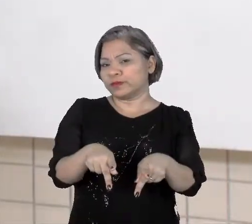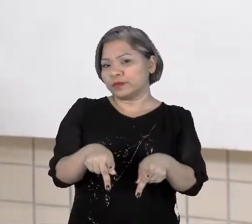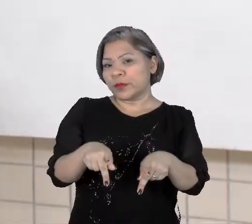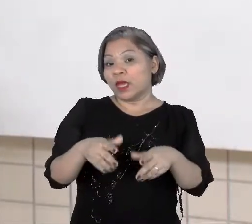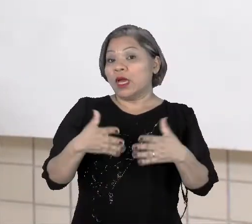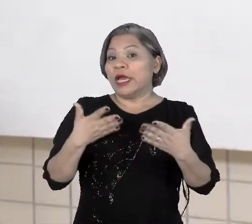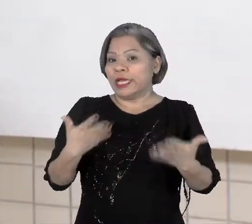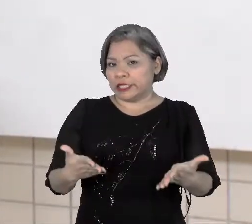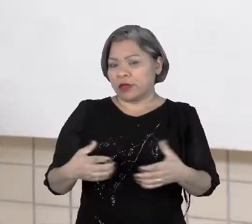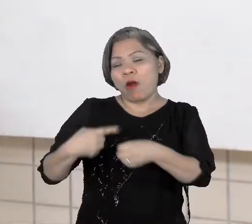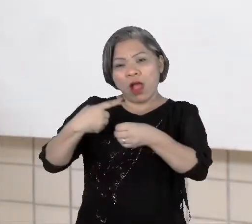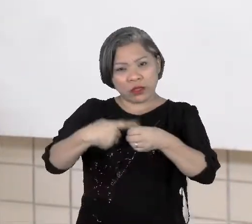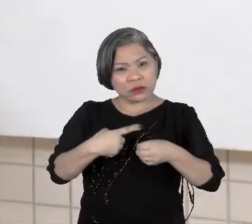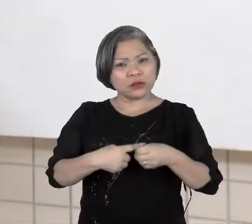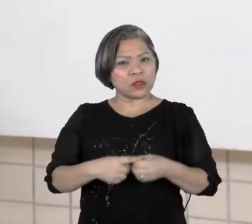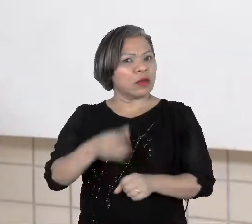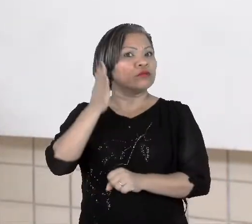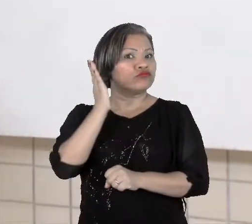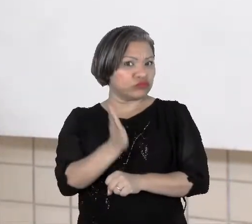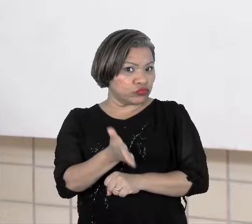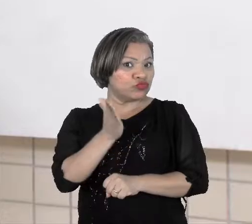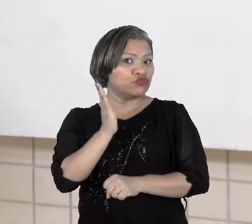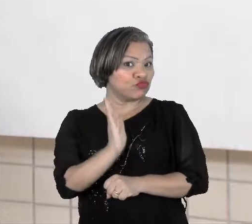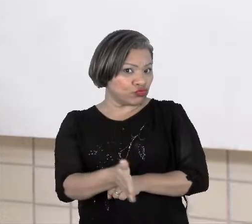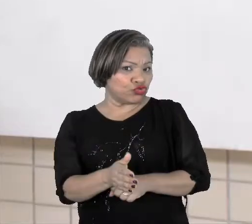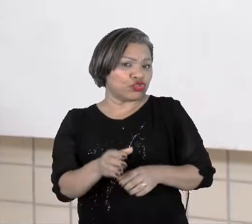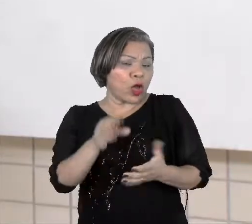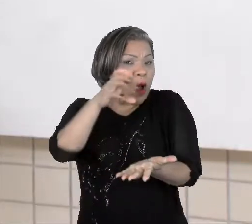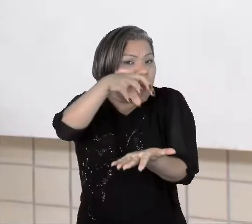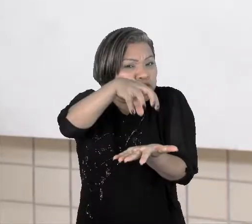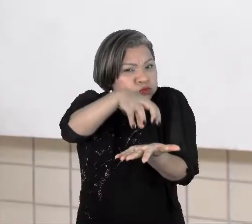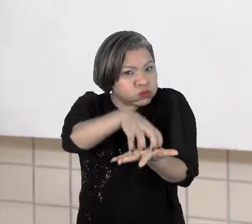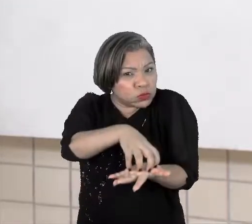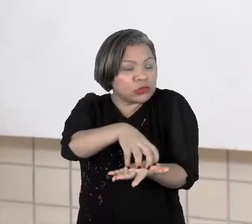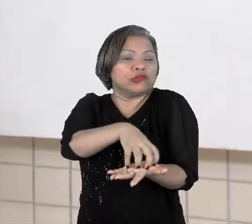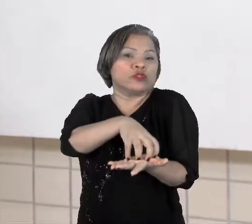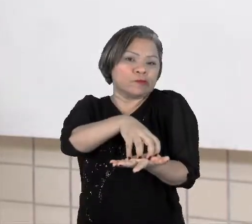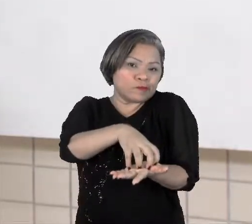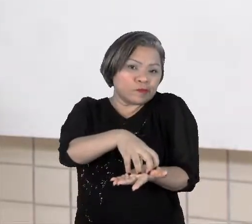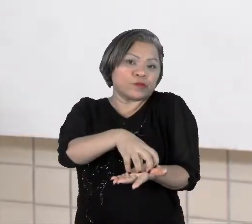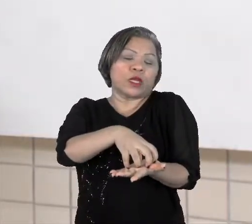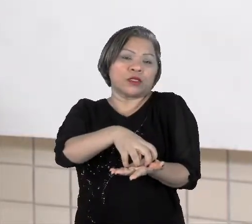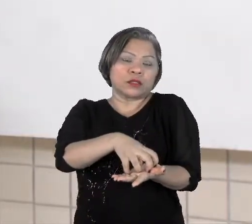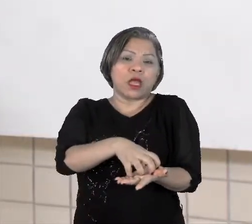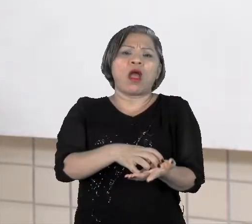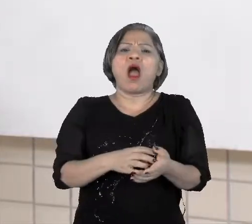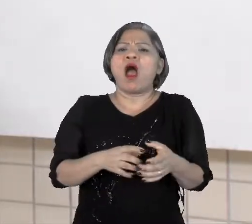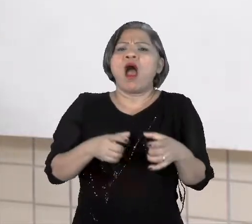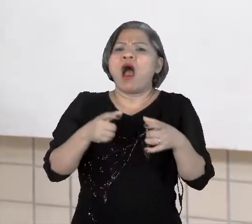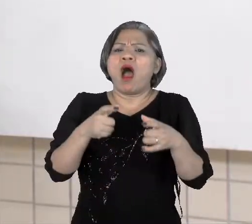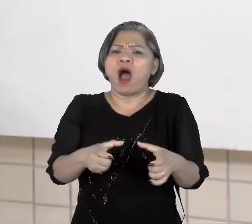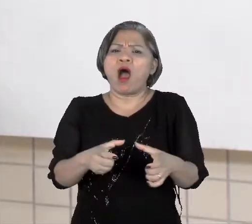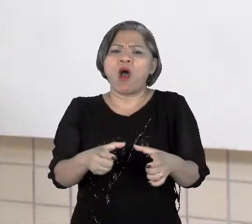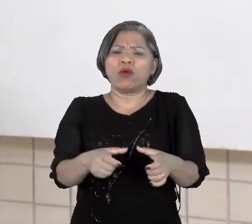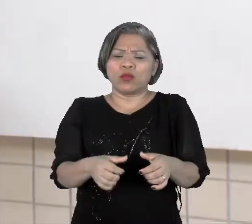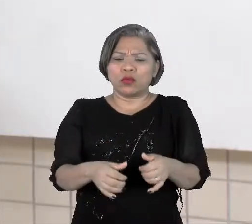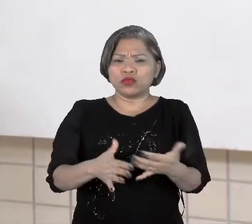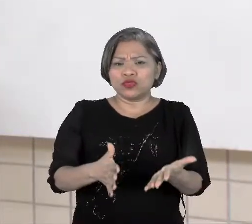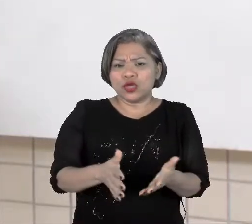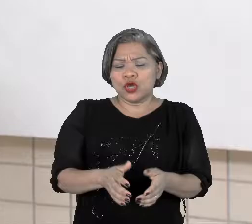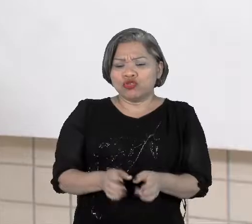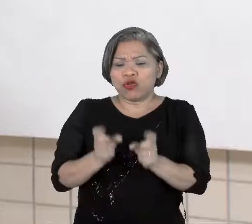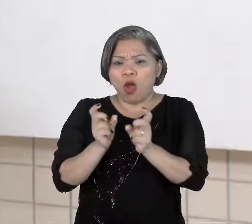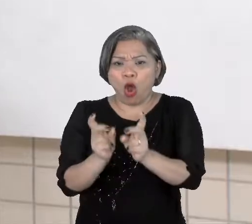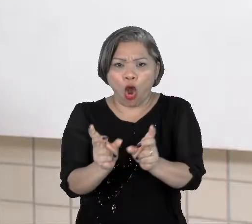é Porto Nacional, já foi um grande centro de comércio fluvial do antigo norte goiano. Segundo alguns